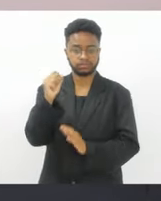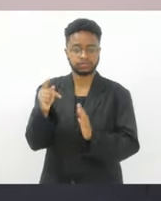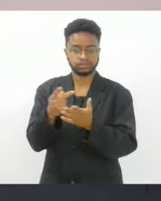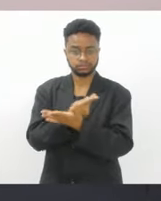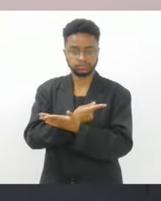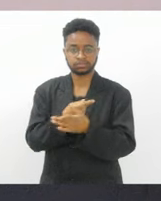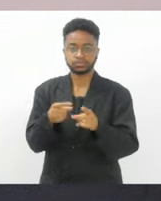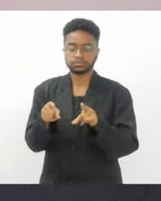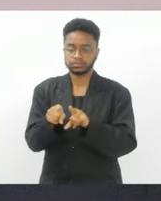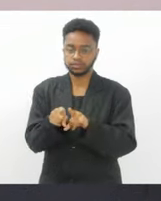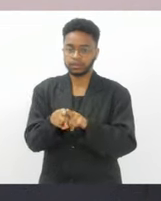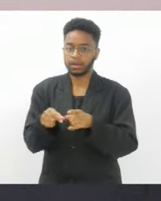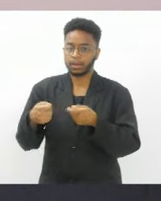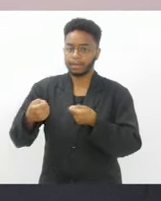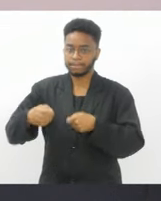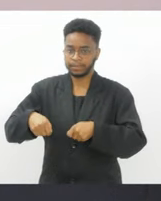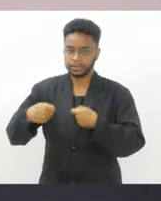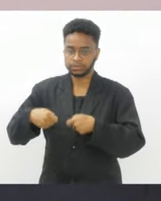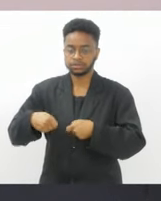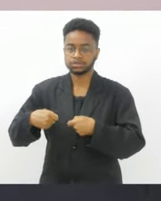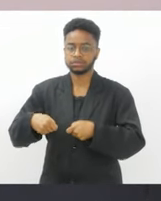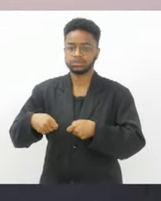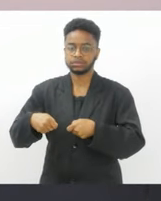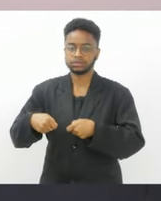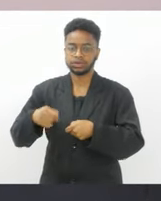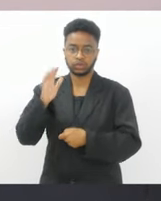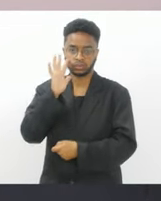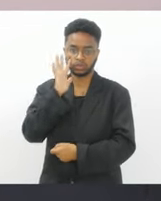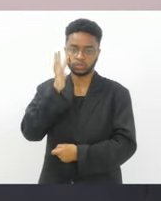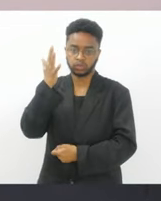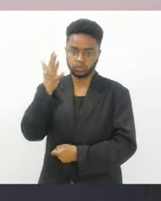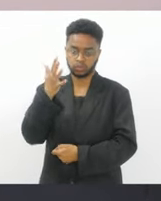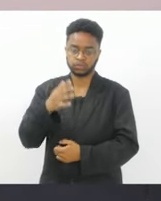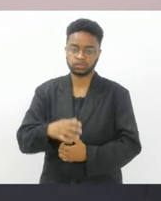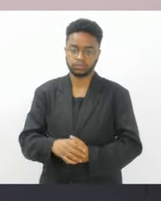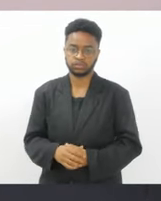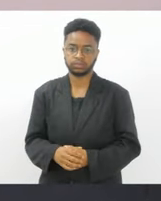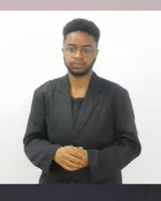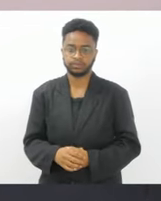e precisa ter uma solução,